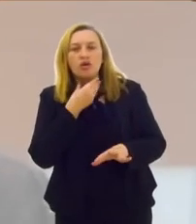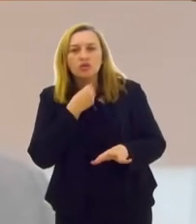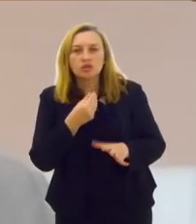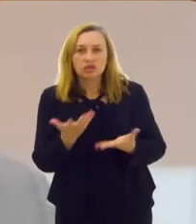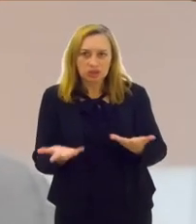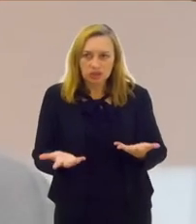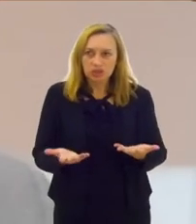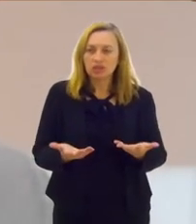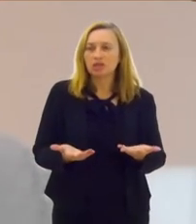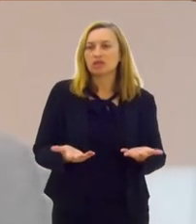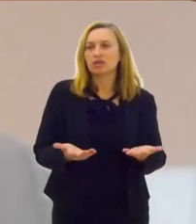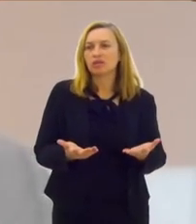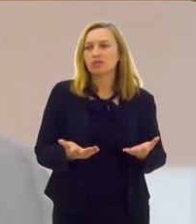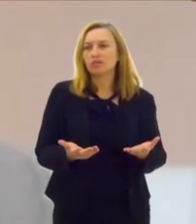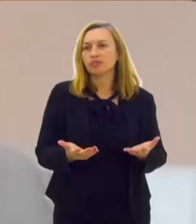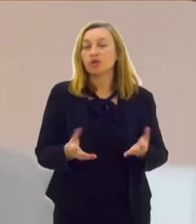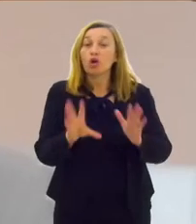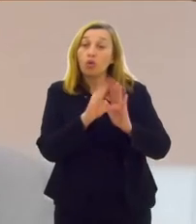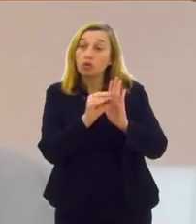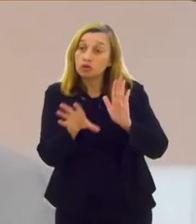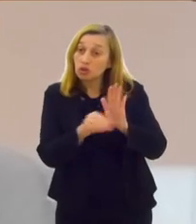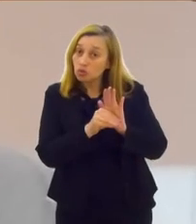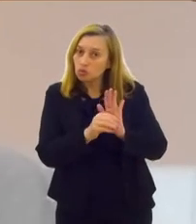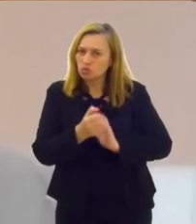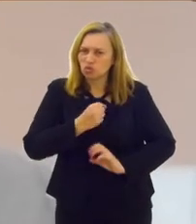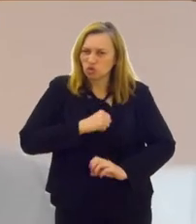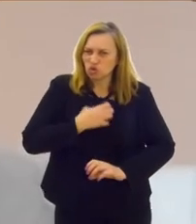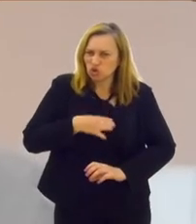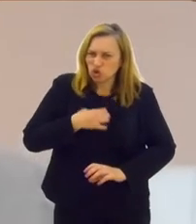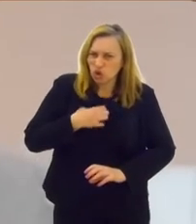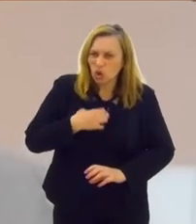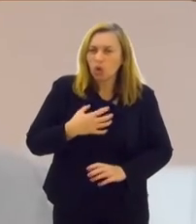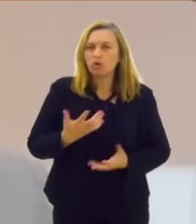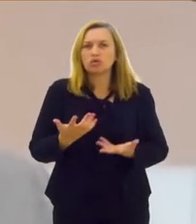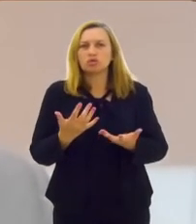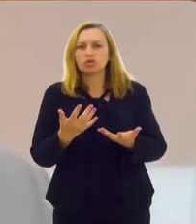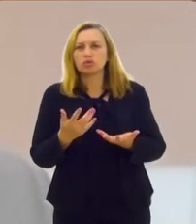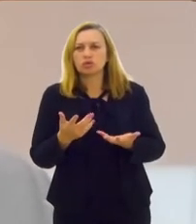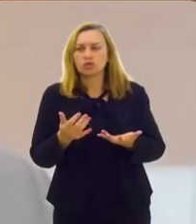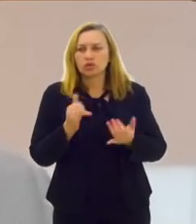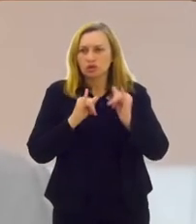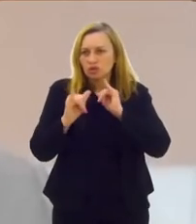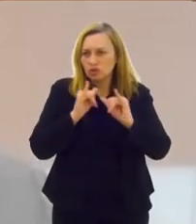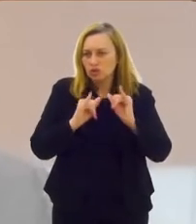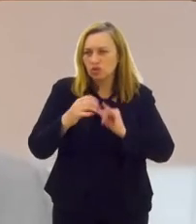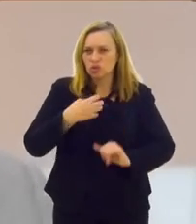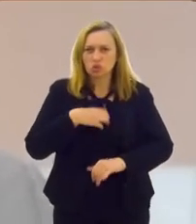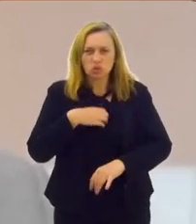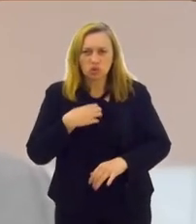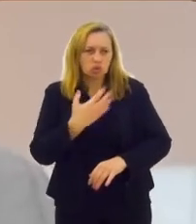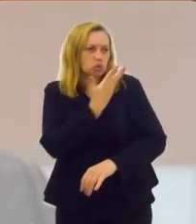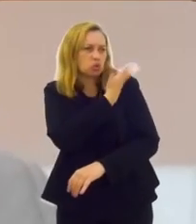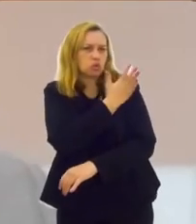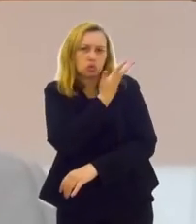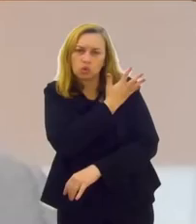notícias falsas, notícias com conteúdo de ódio, né, discursos de ódio,